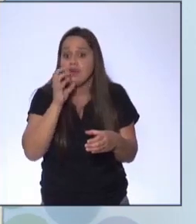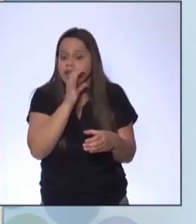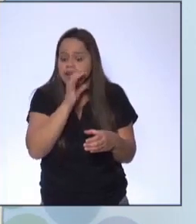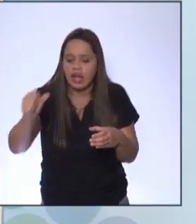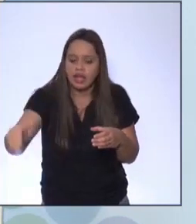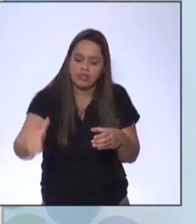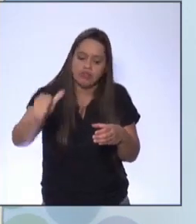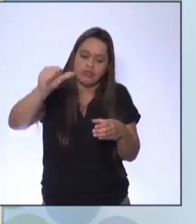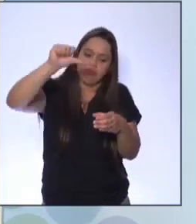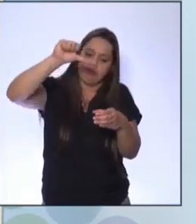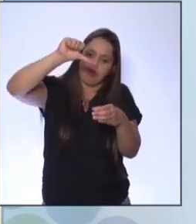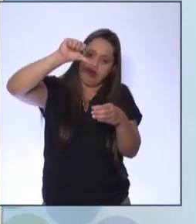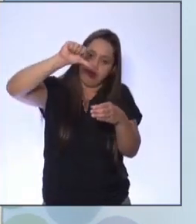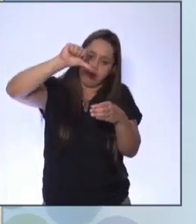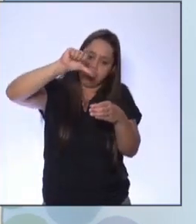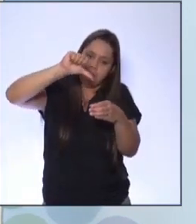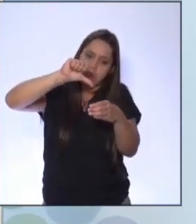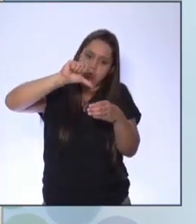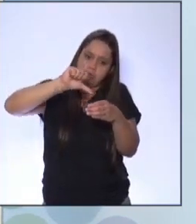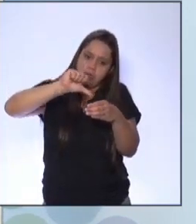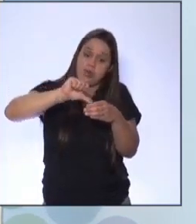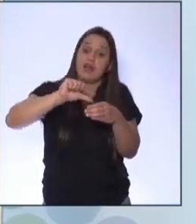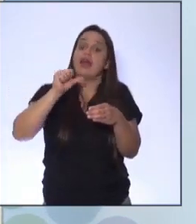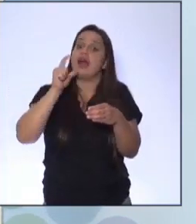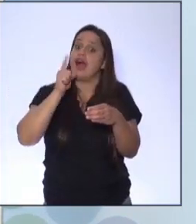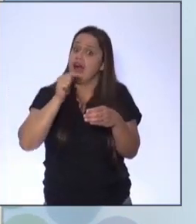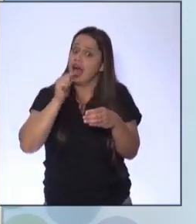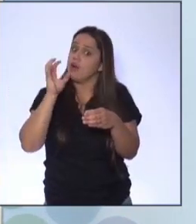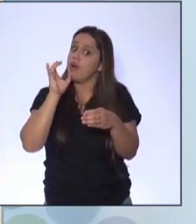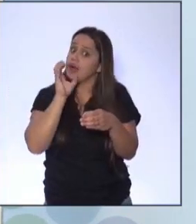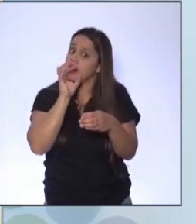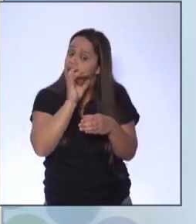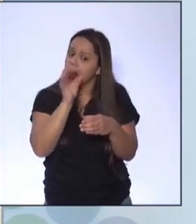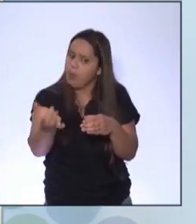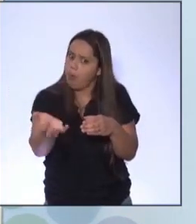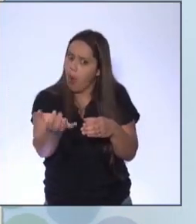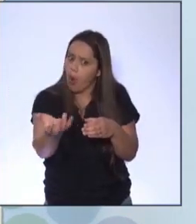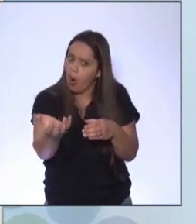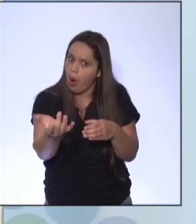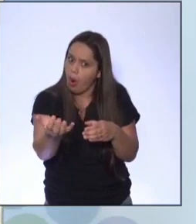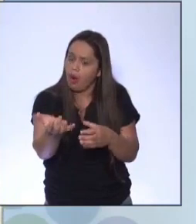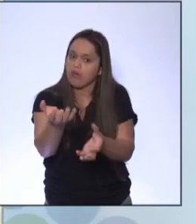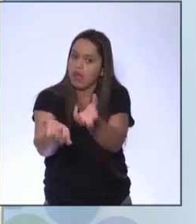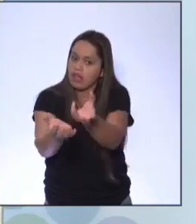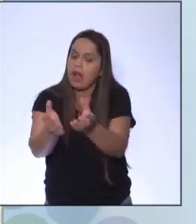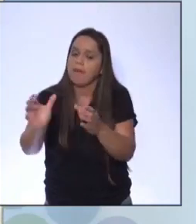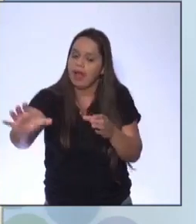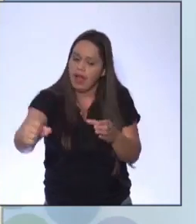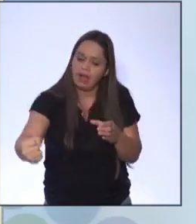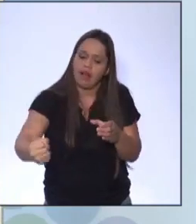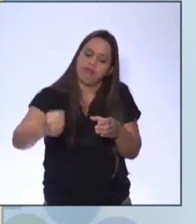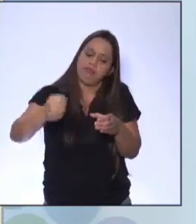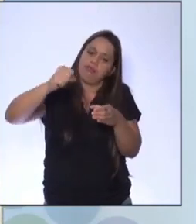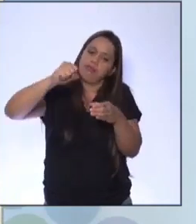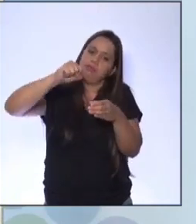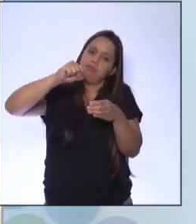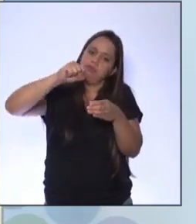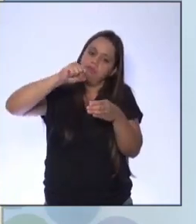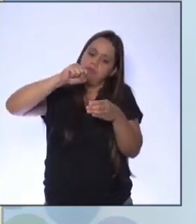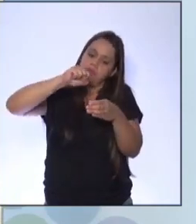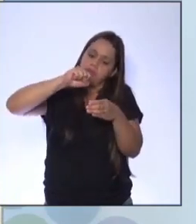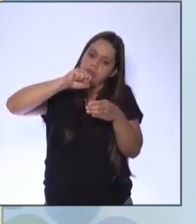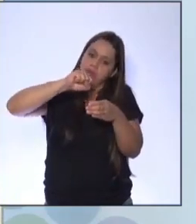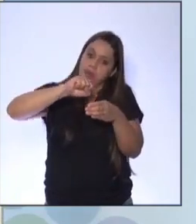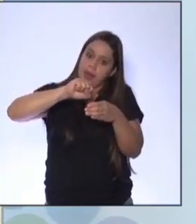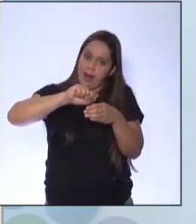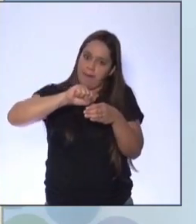o coador, né, junto com o filtro que está lá dentro, que está cheio de café, e eu vou transferir essa água, vou transferir a água